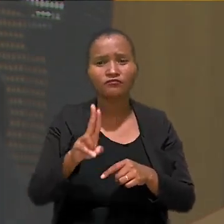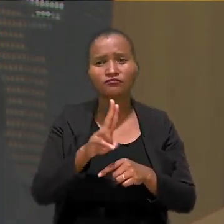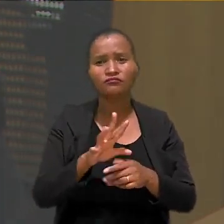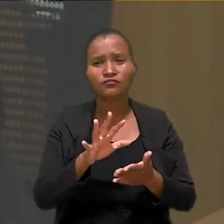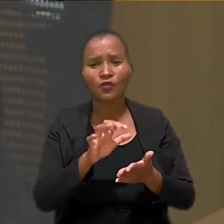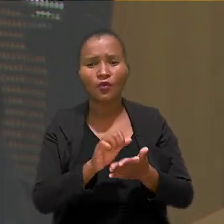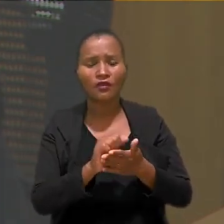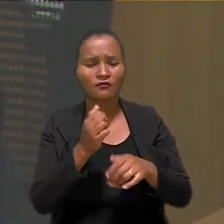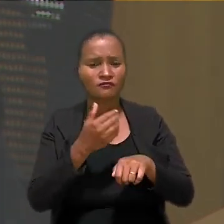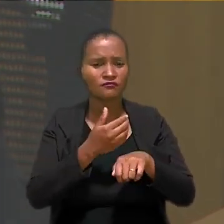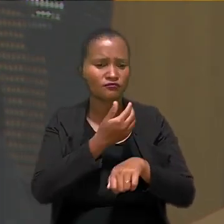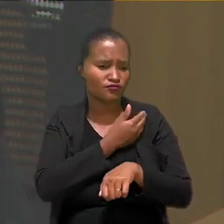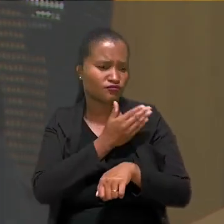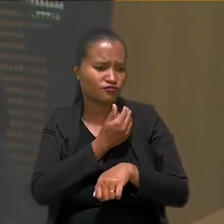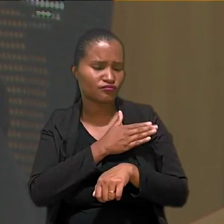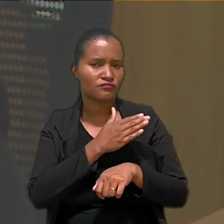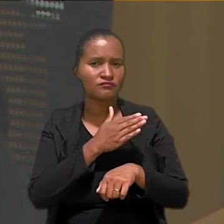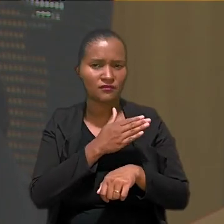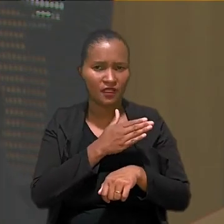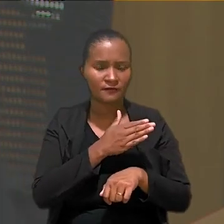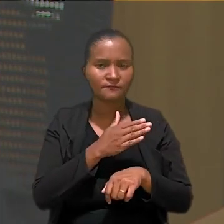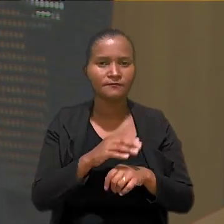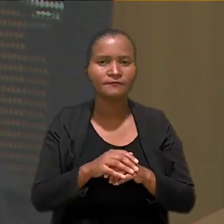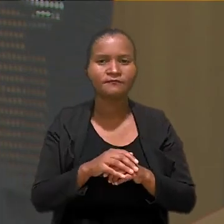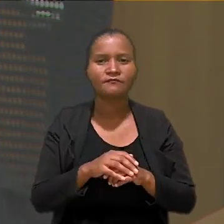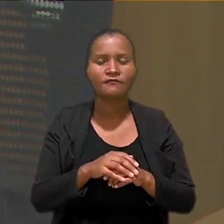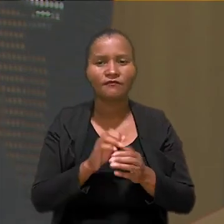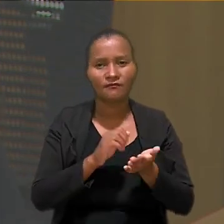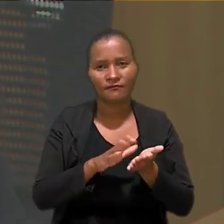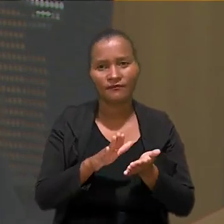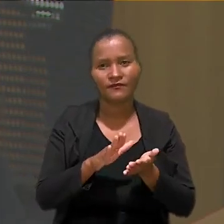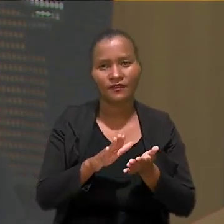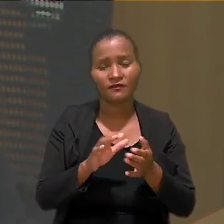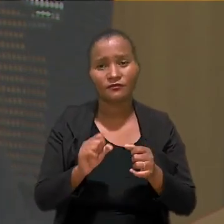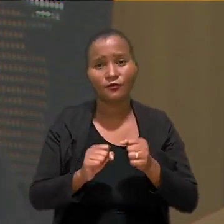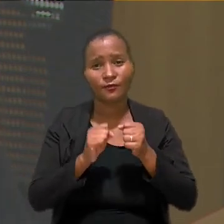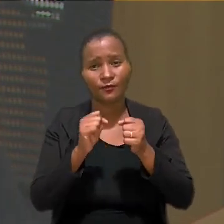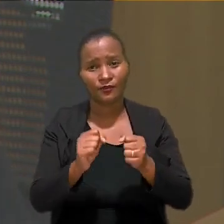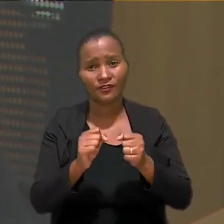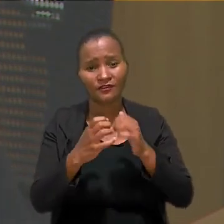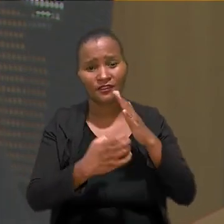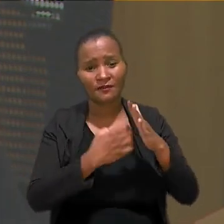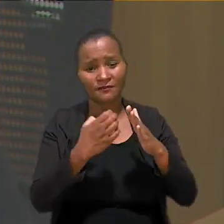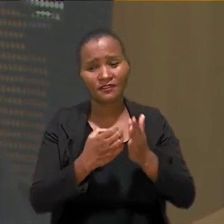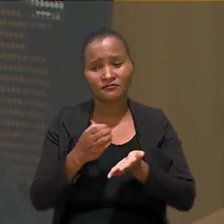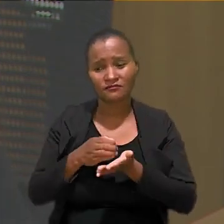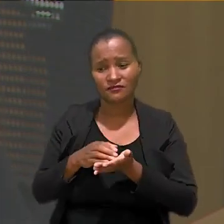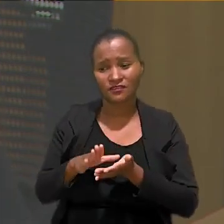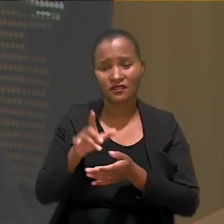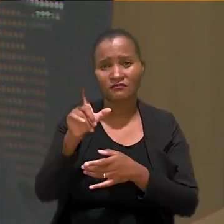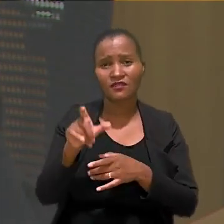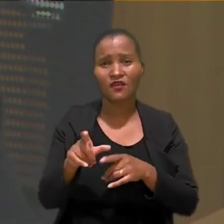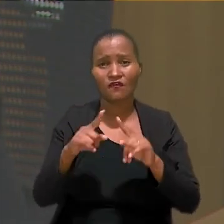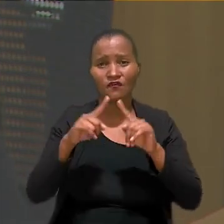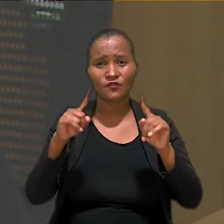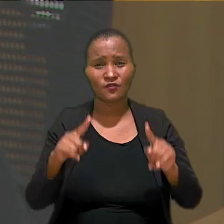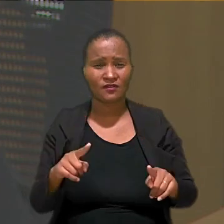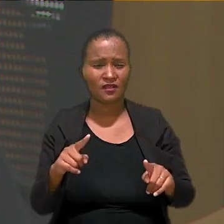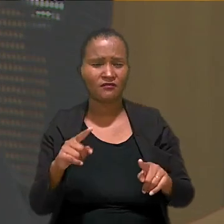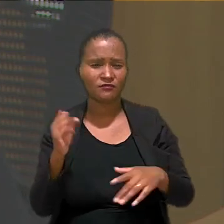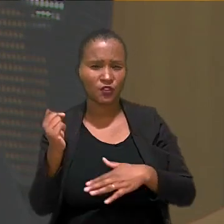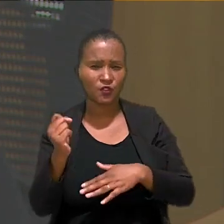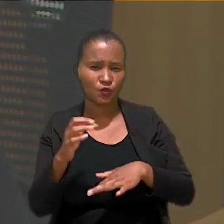concreta aos casos de dispensa discriminatória. Assim, o poder potestativo do empregador de dispensar um trabalhador cometido de